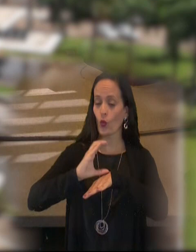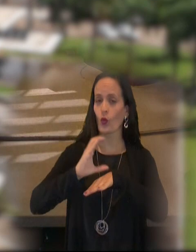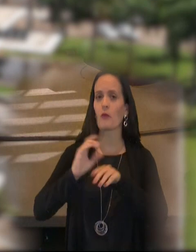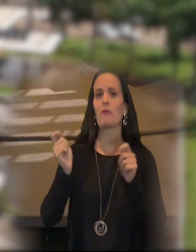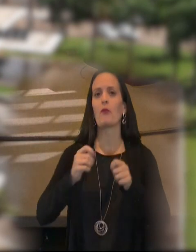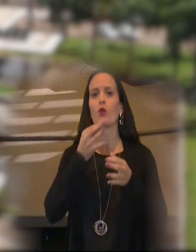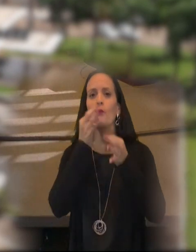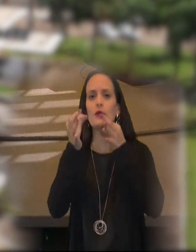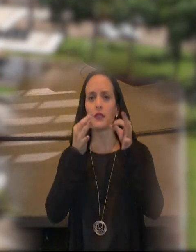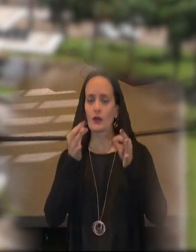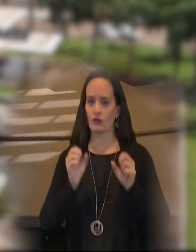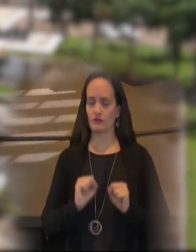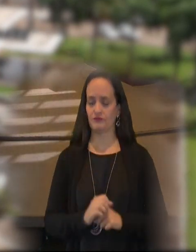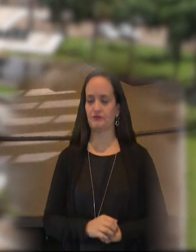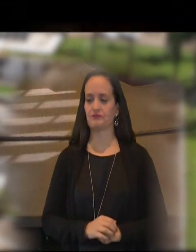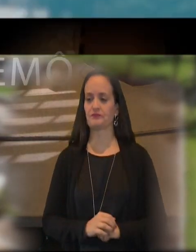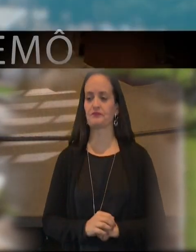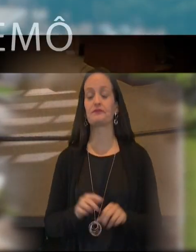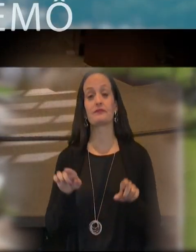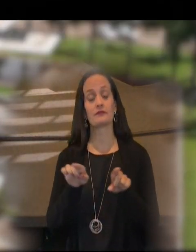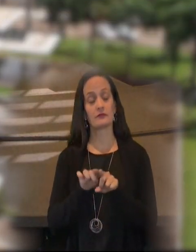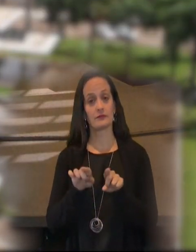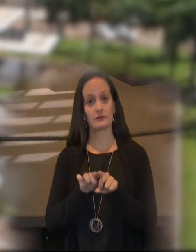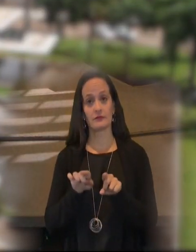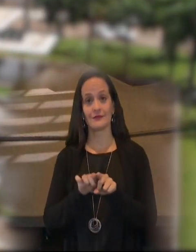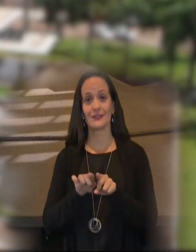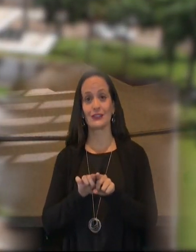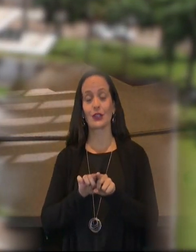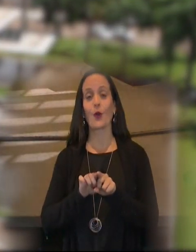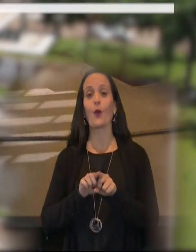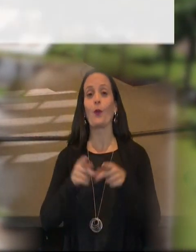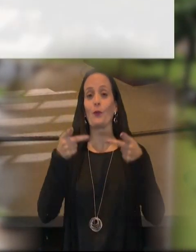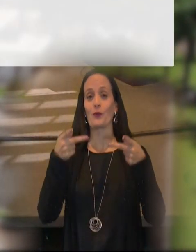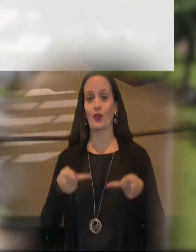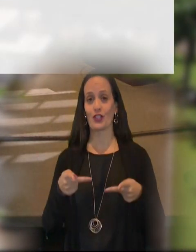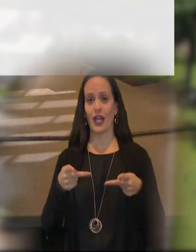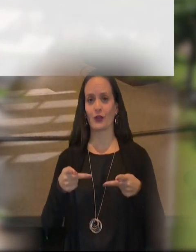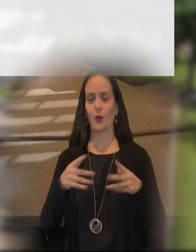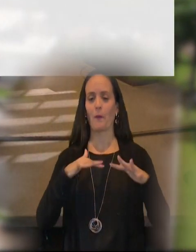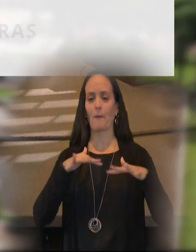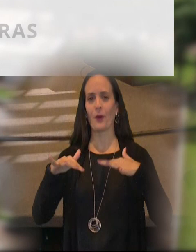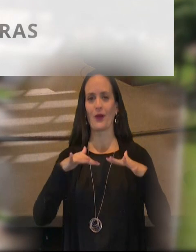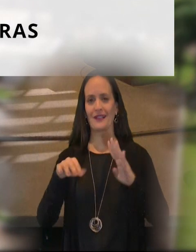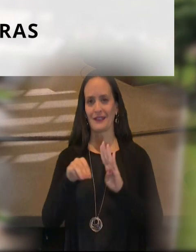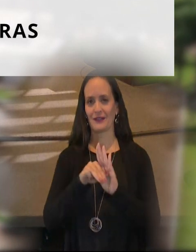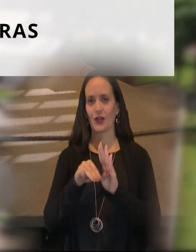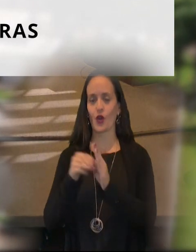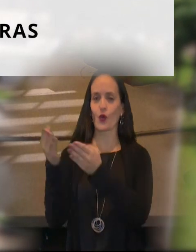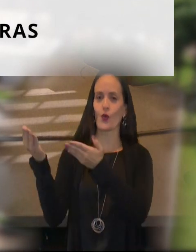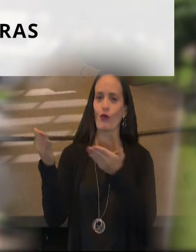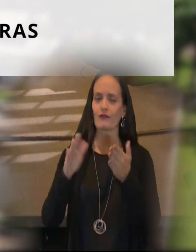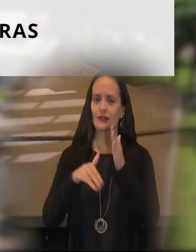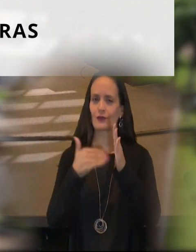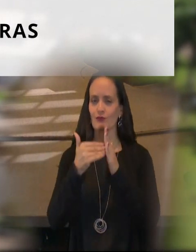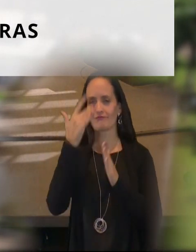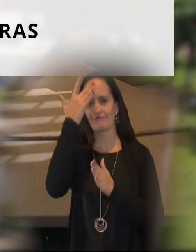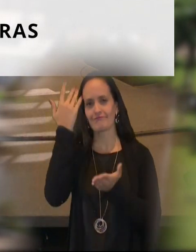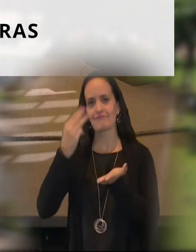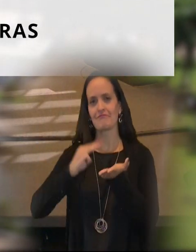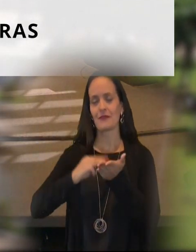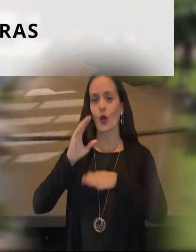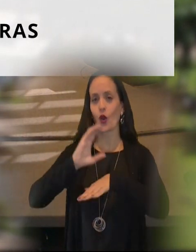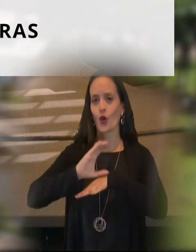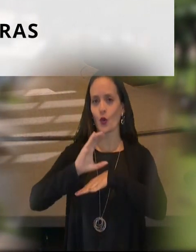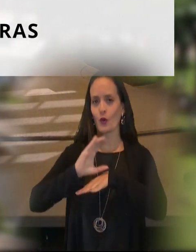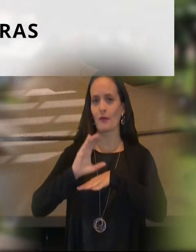propostas e votar. O projeto Mobiliza Memor convida todos os membros e congregados da igreja a participar dos cultos